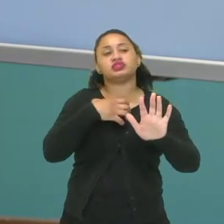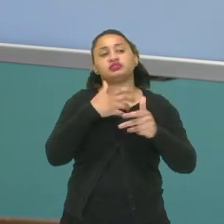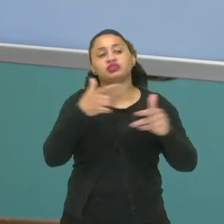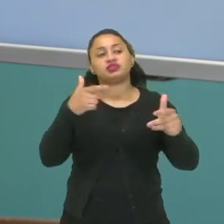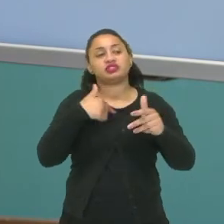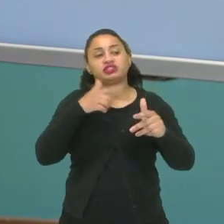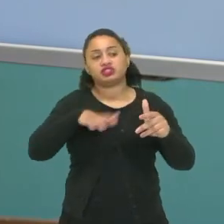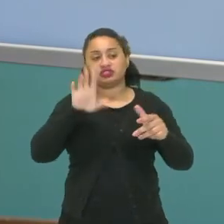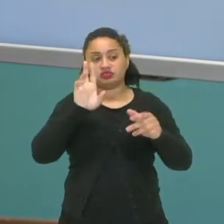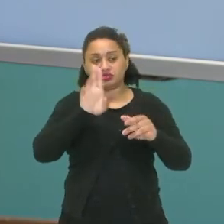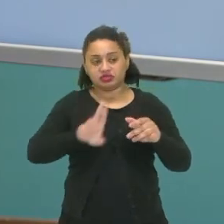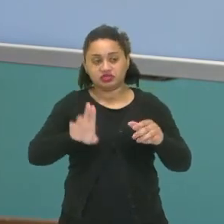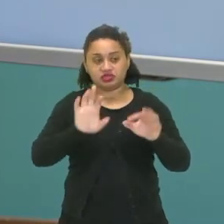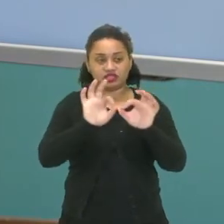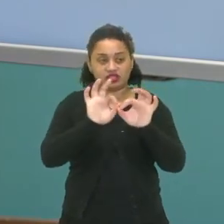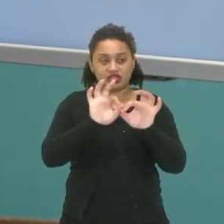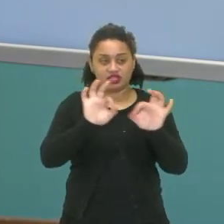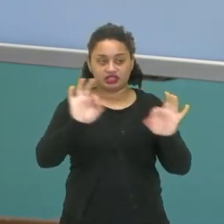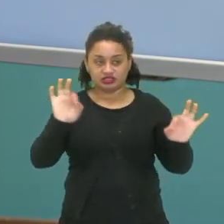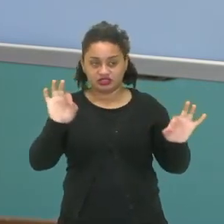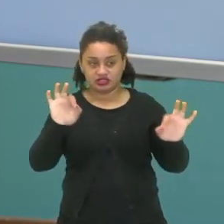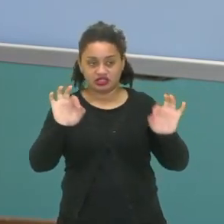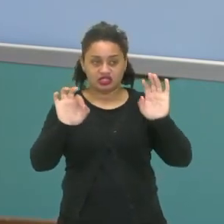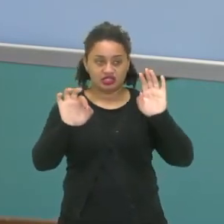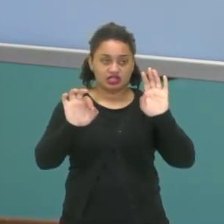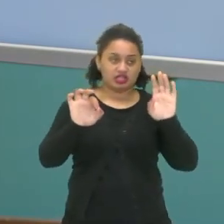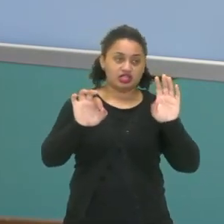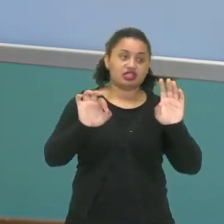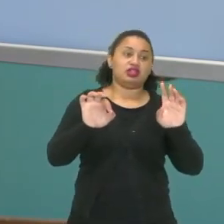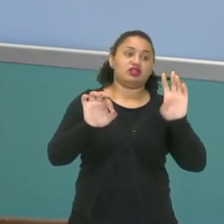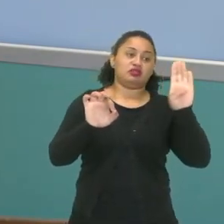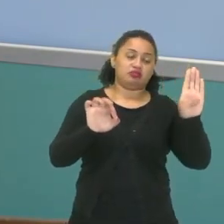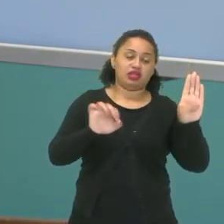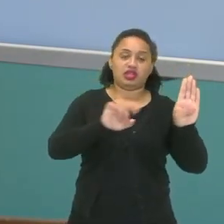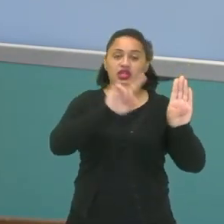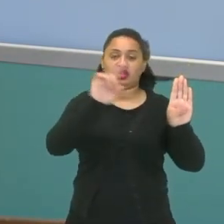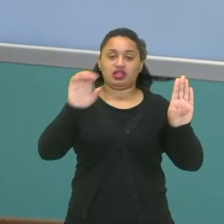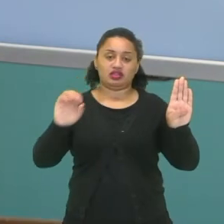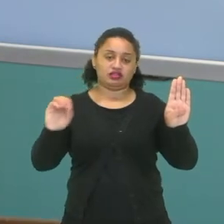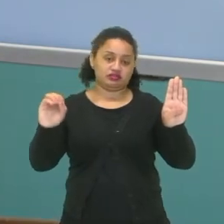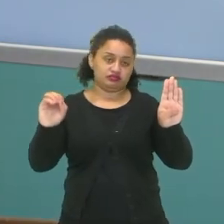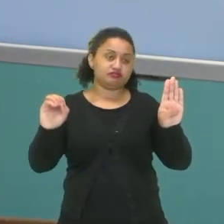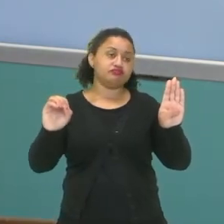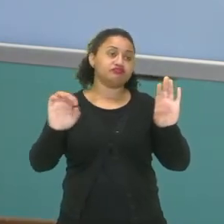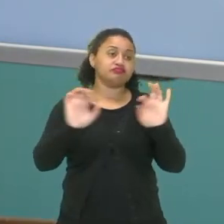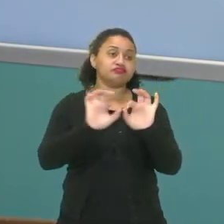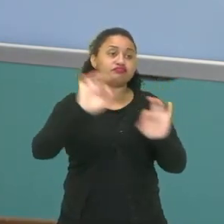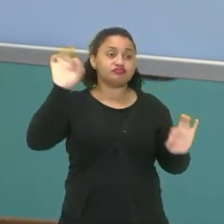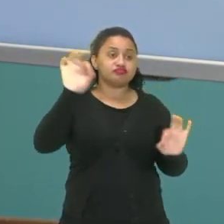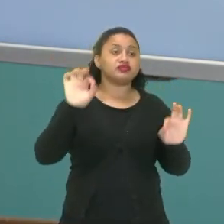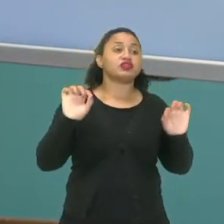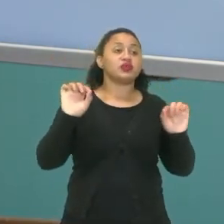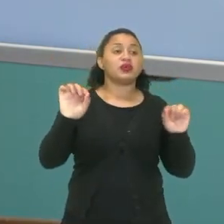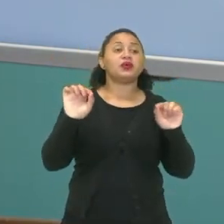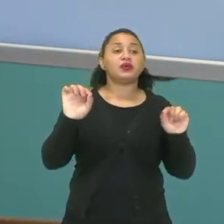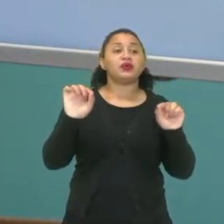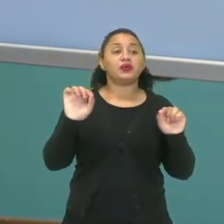a distância do B até o O, tá bom? Essa distância é o que a gente conhece